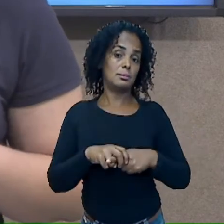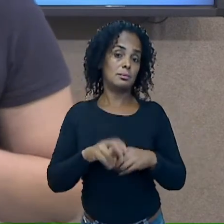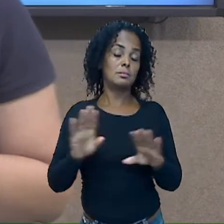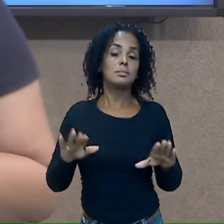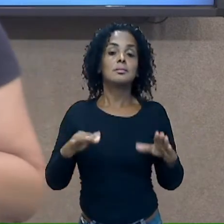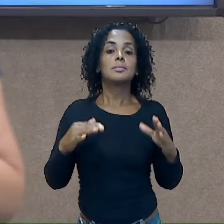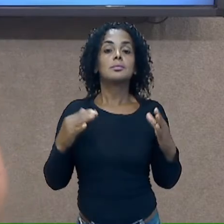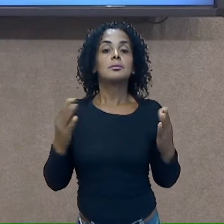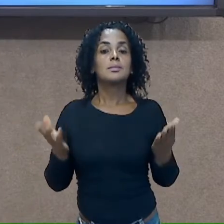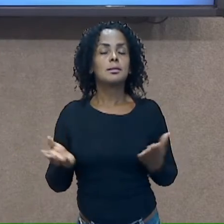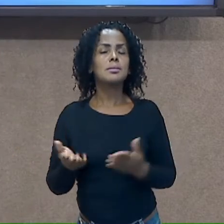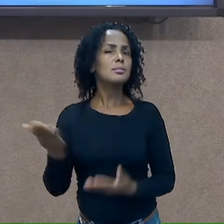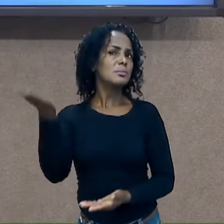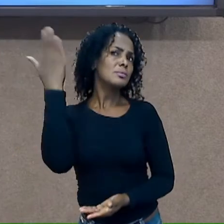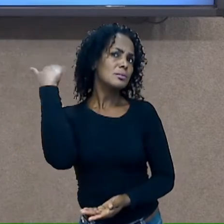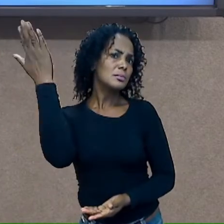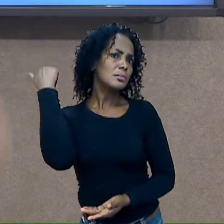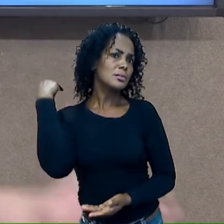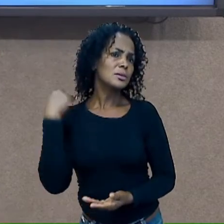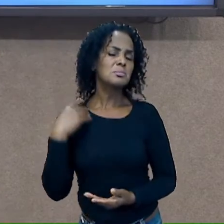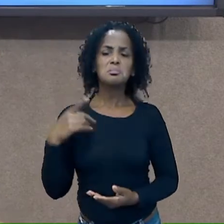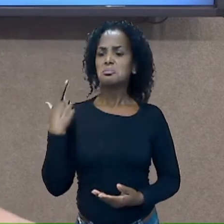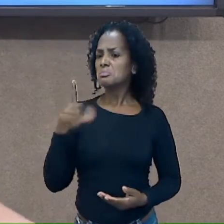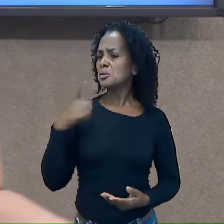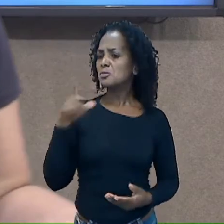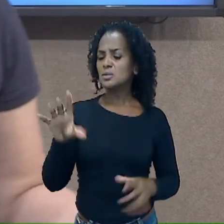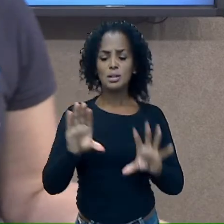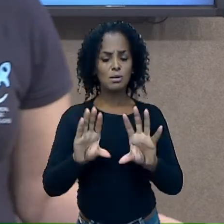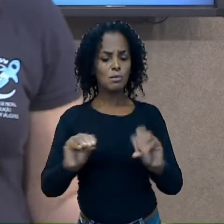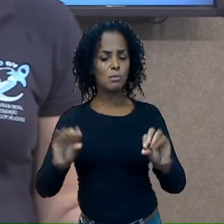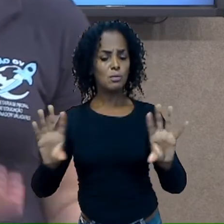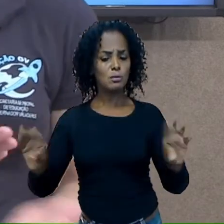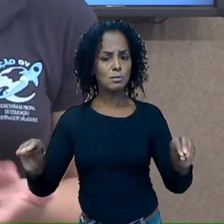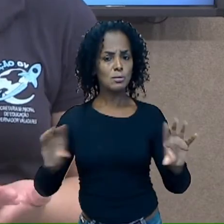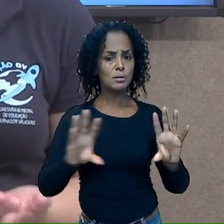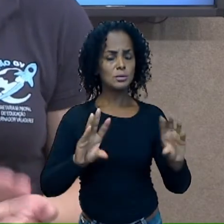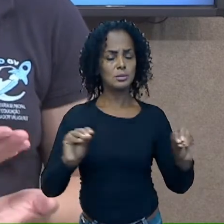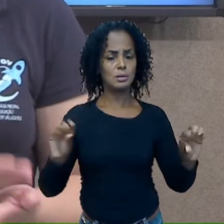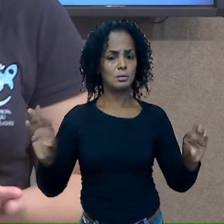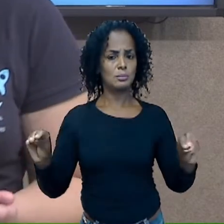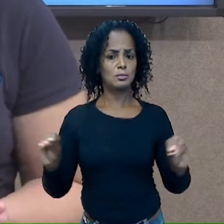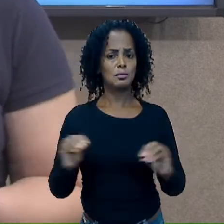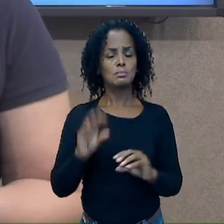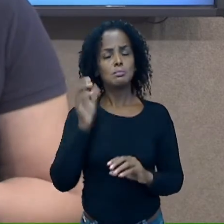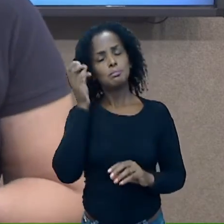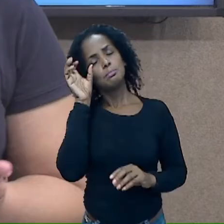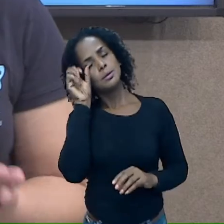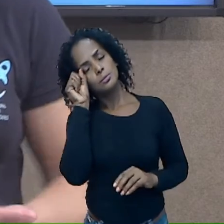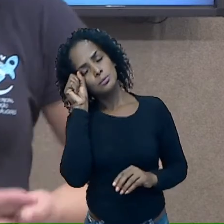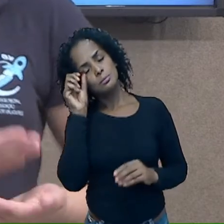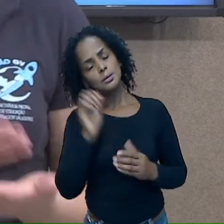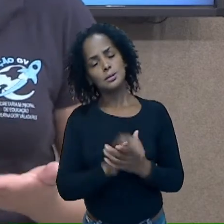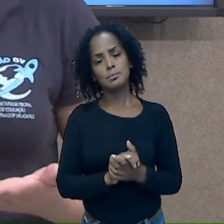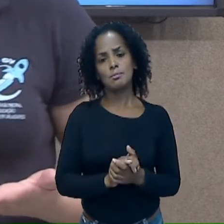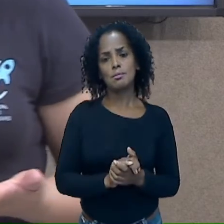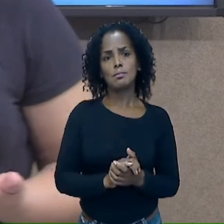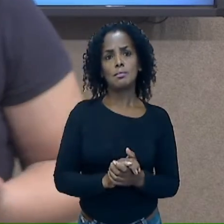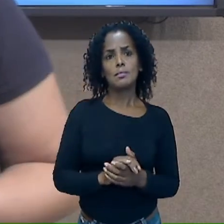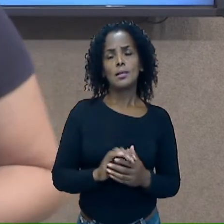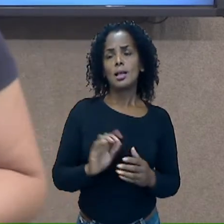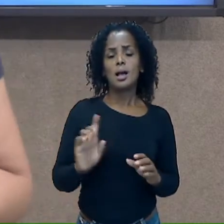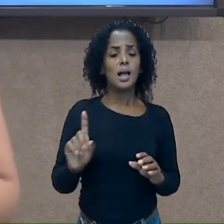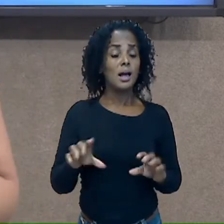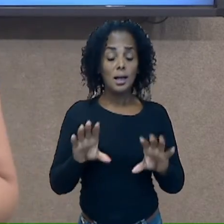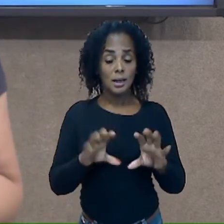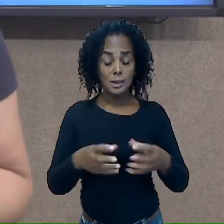Então, antigamente, não existiam os colchões. Então, essas esteiras eram a única forma